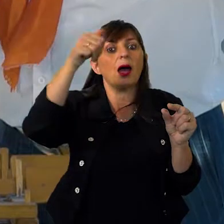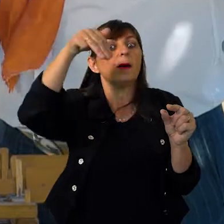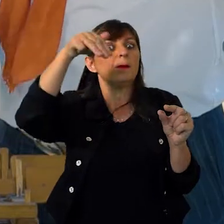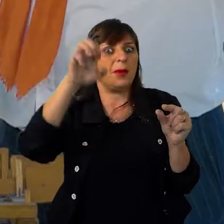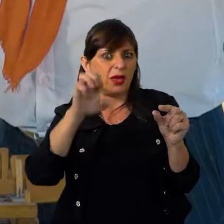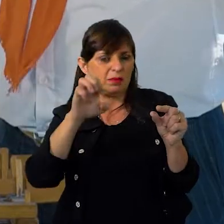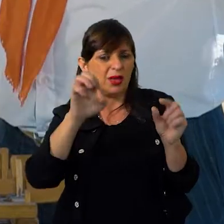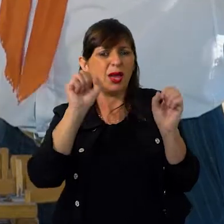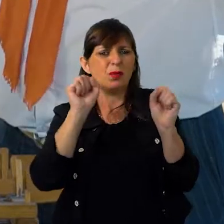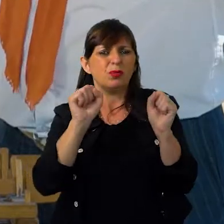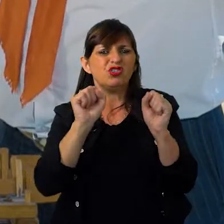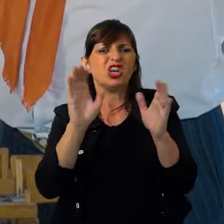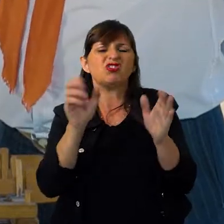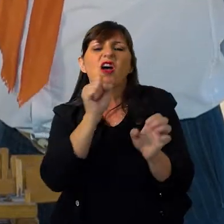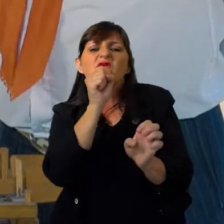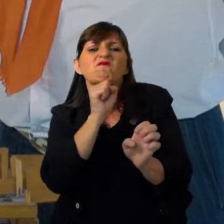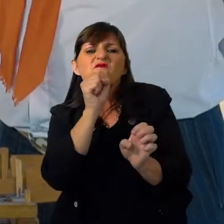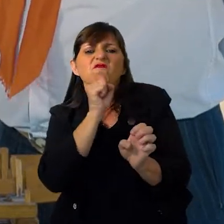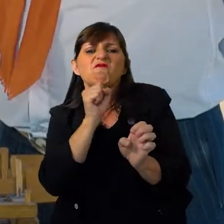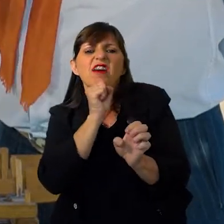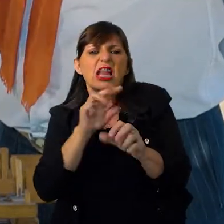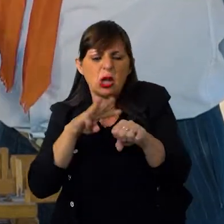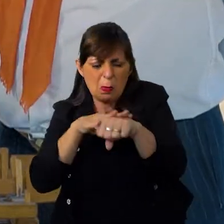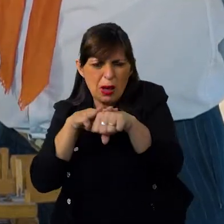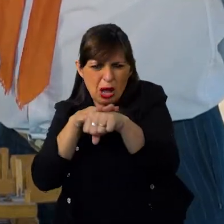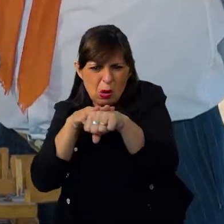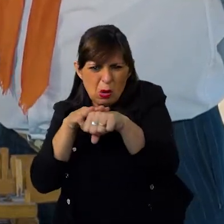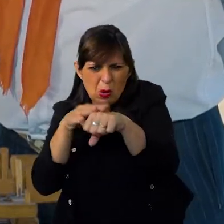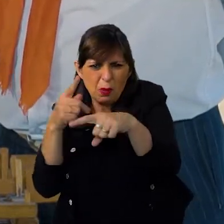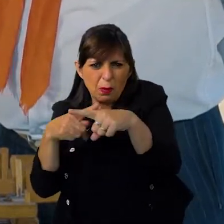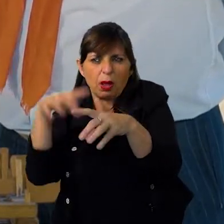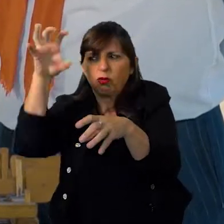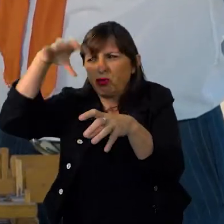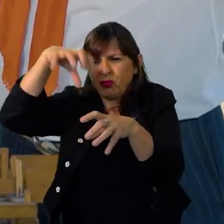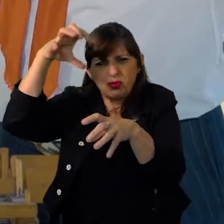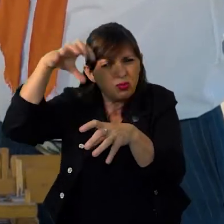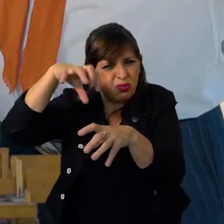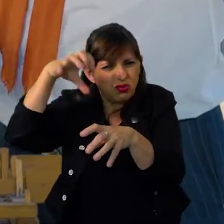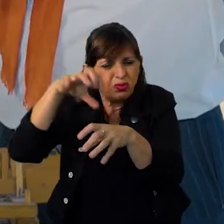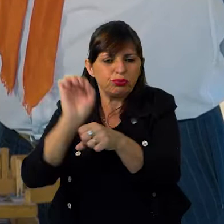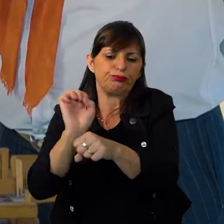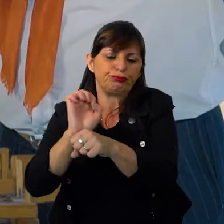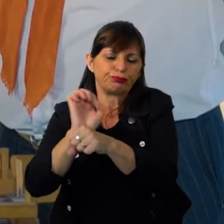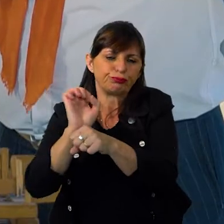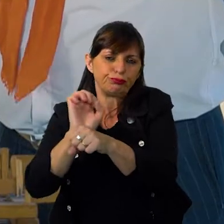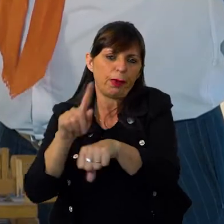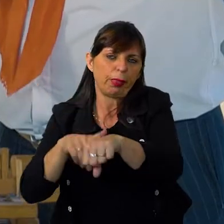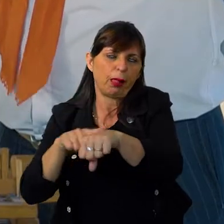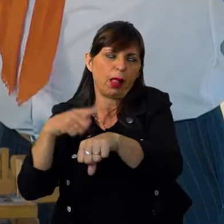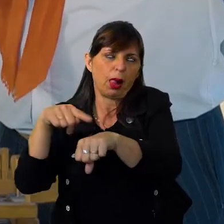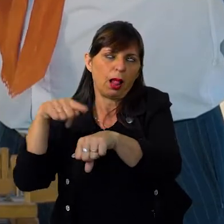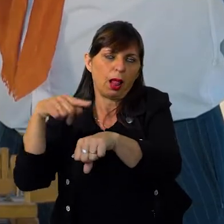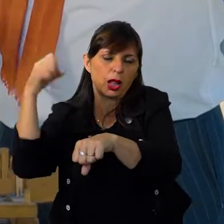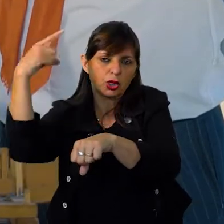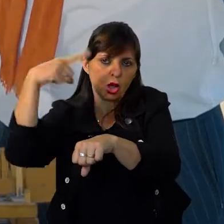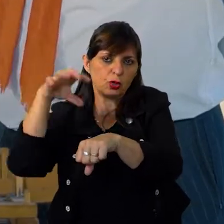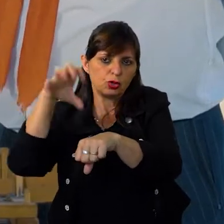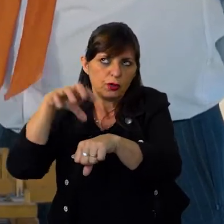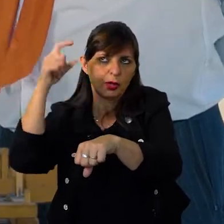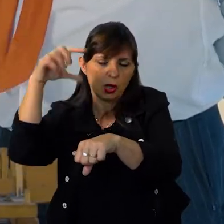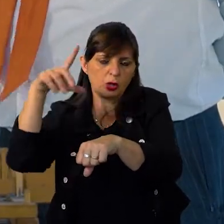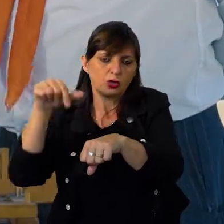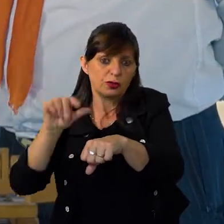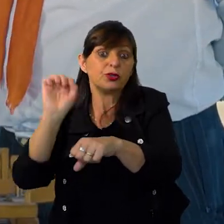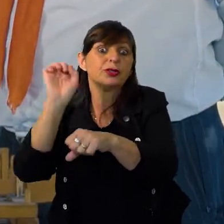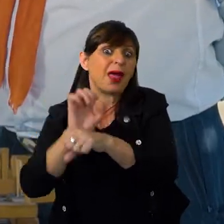dependendo do tempo que ficava a água ou a balsa parada esperando a enchente normalmente os períodos de inverno e